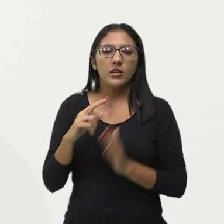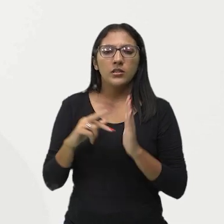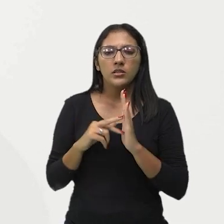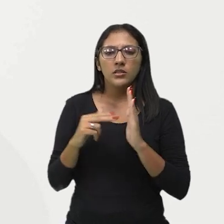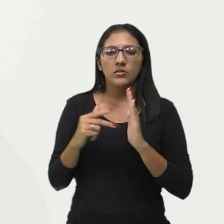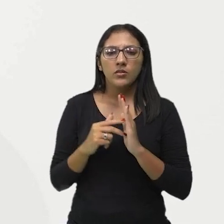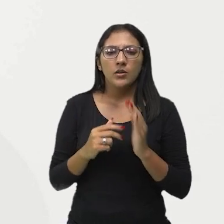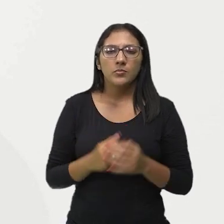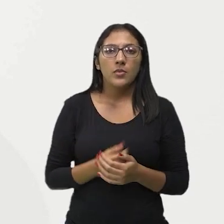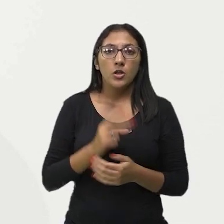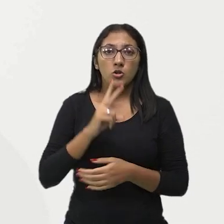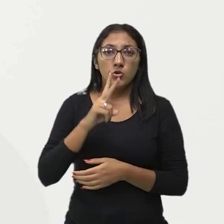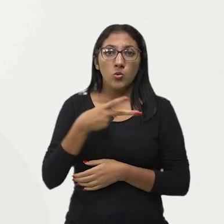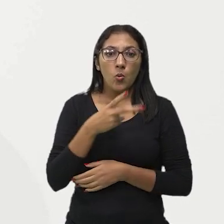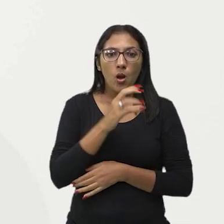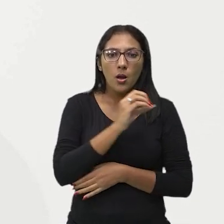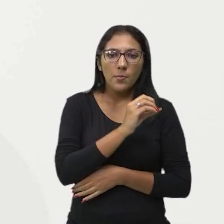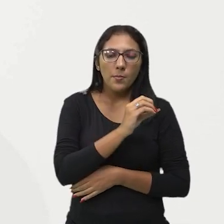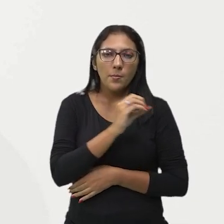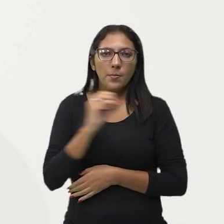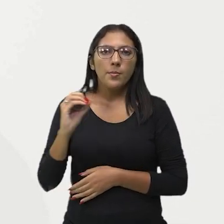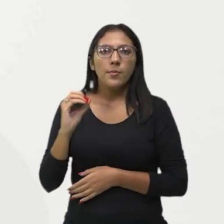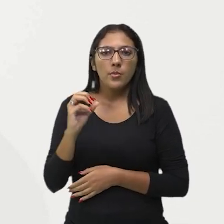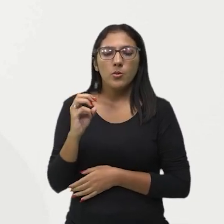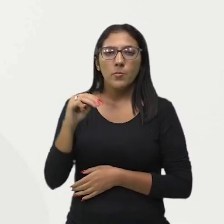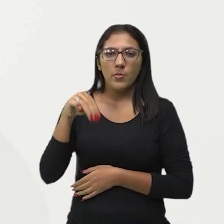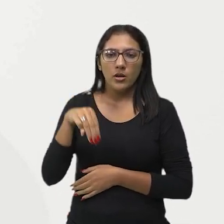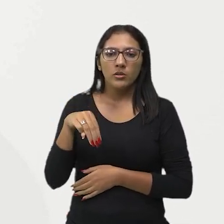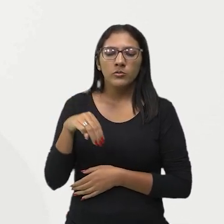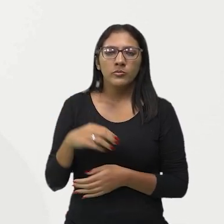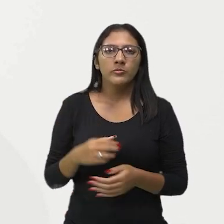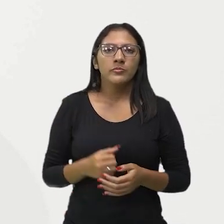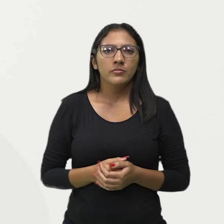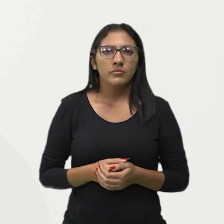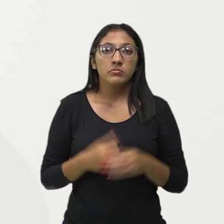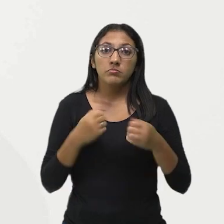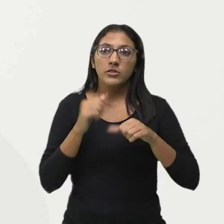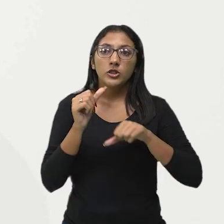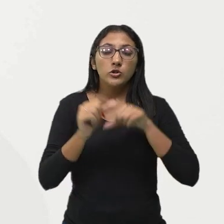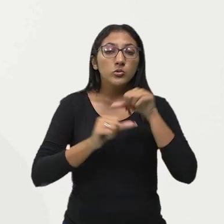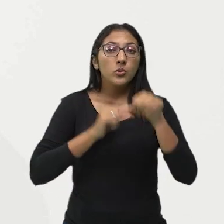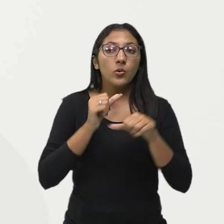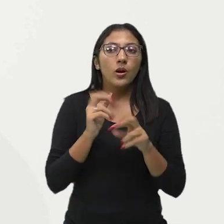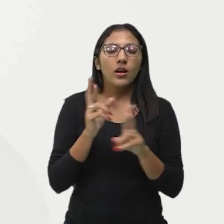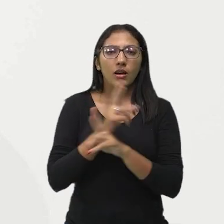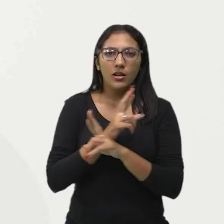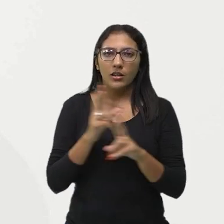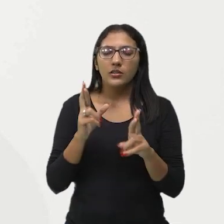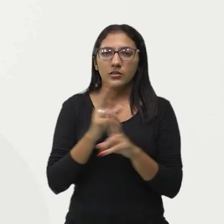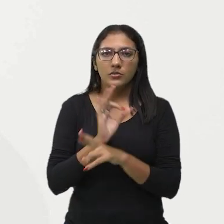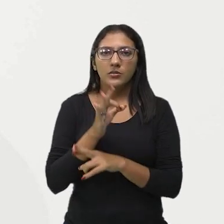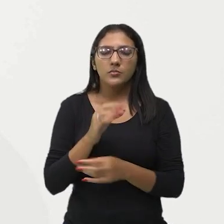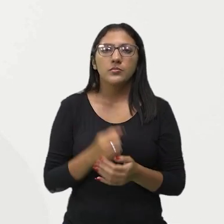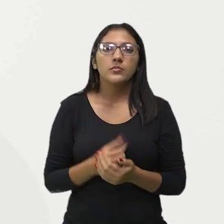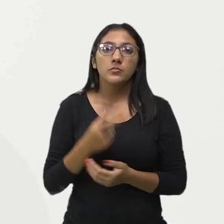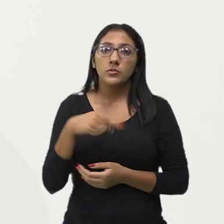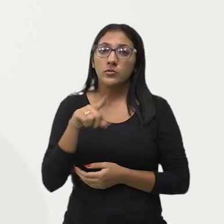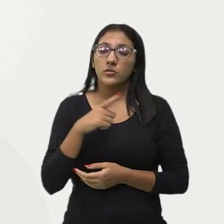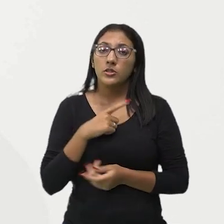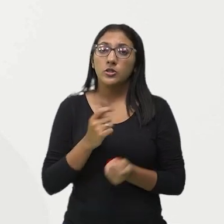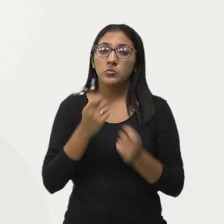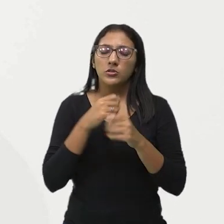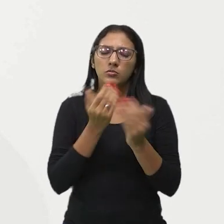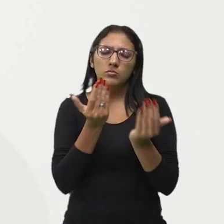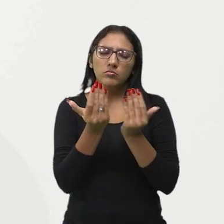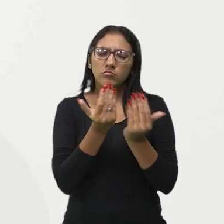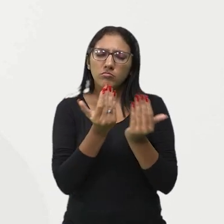que 2.000 metros. Tinha que fazer essa transformação para que você pudesse